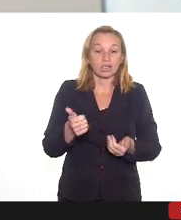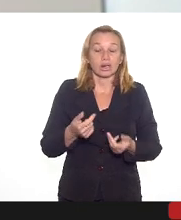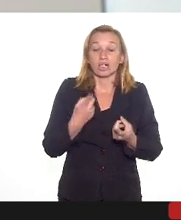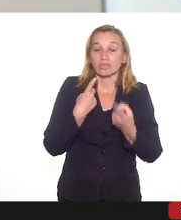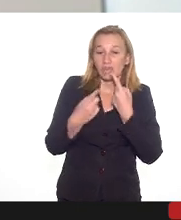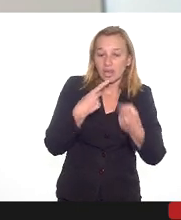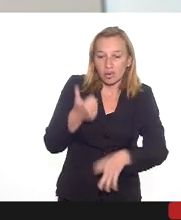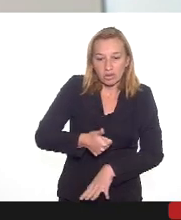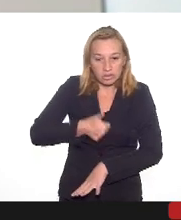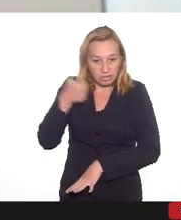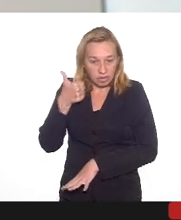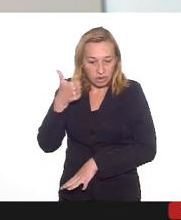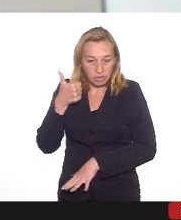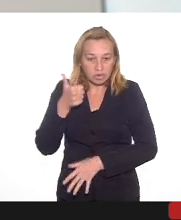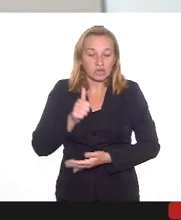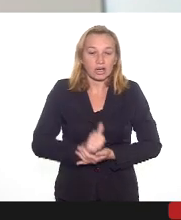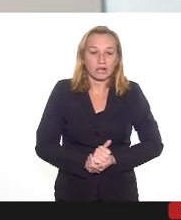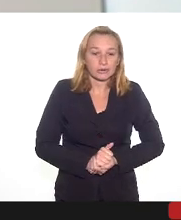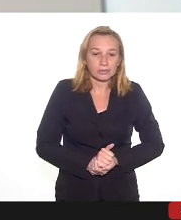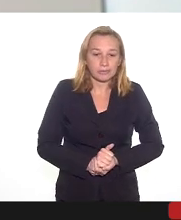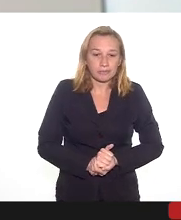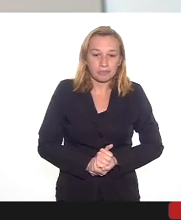diálogo e a